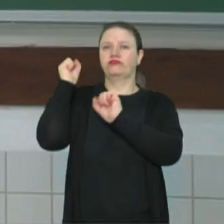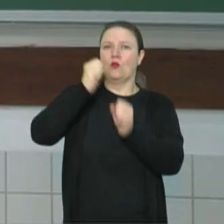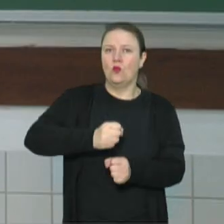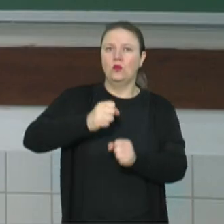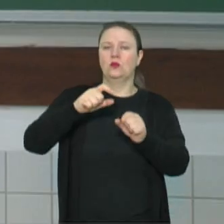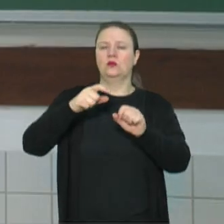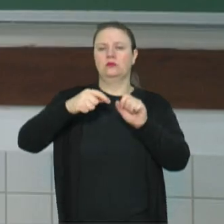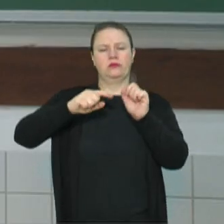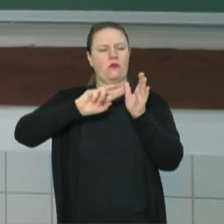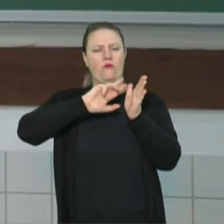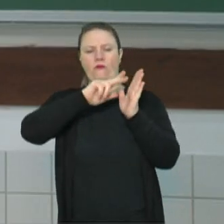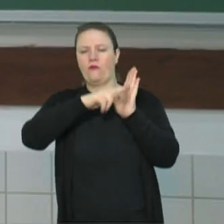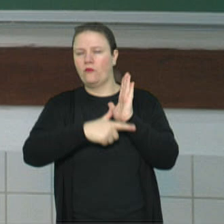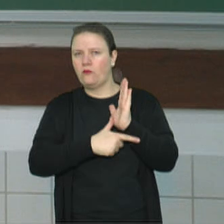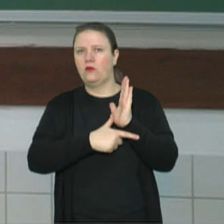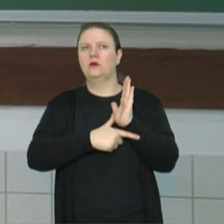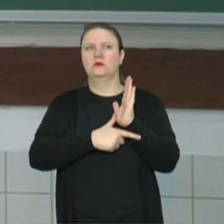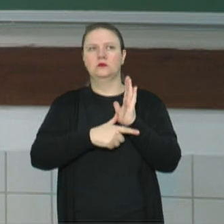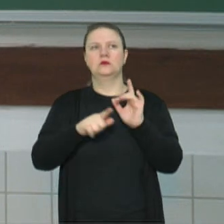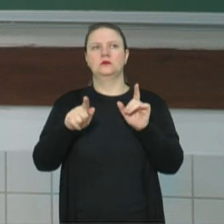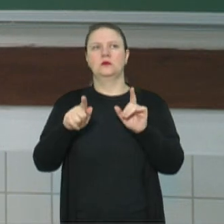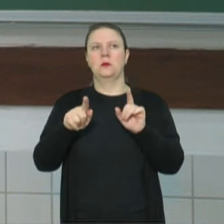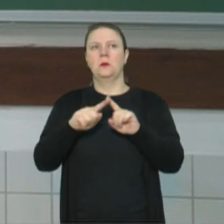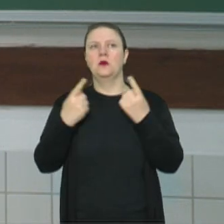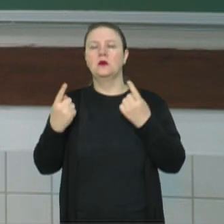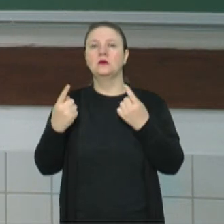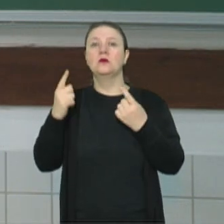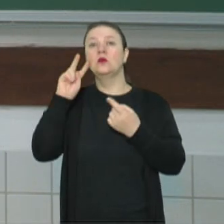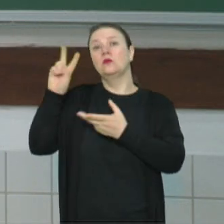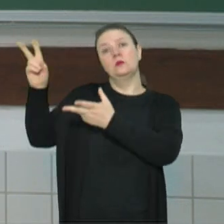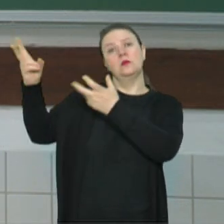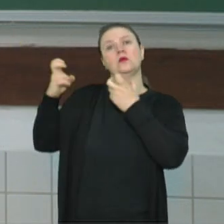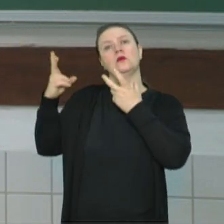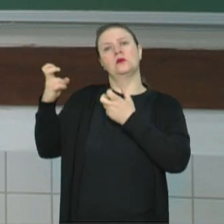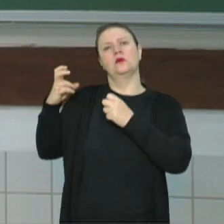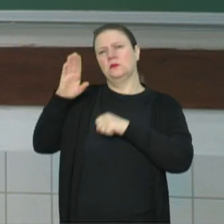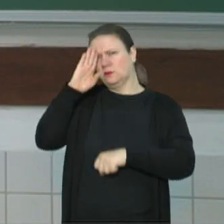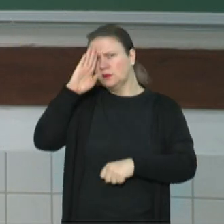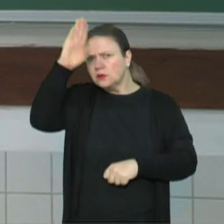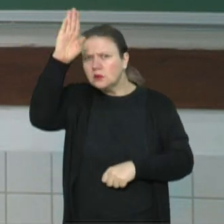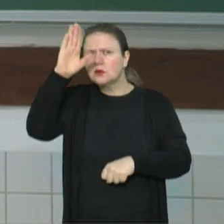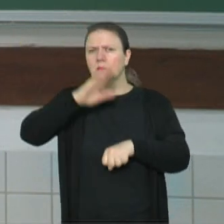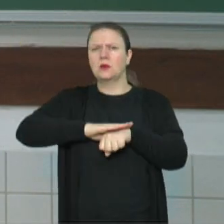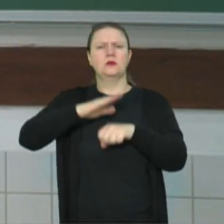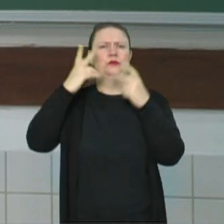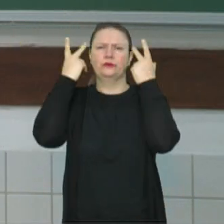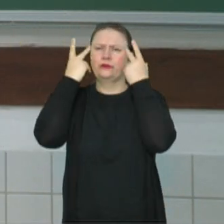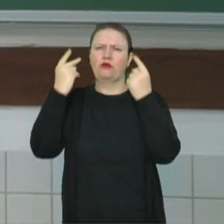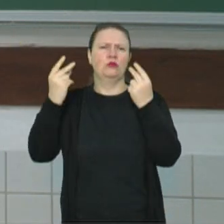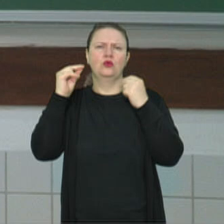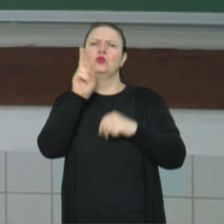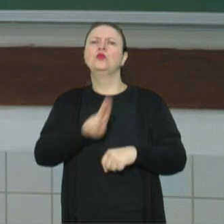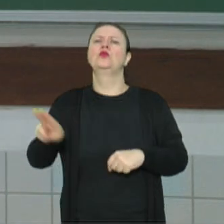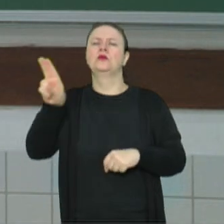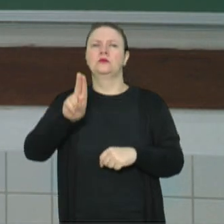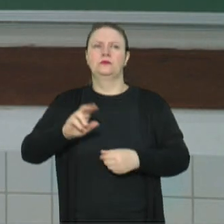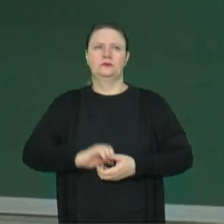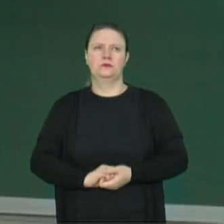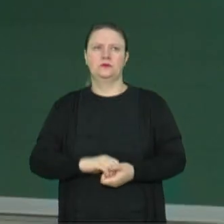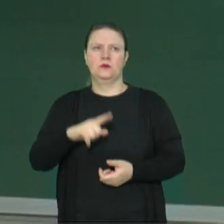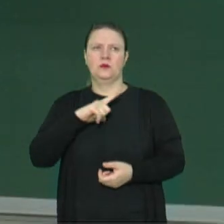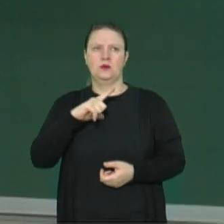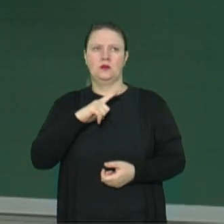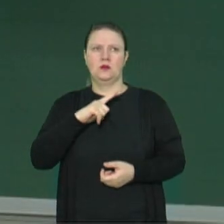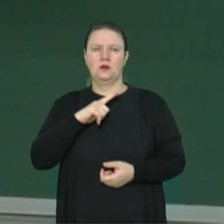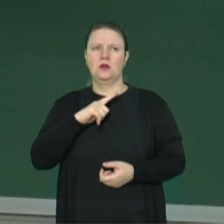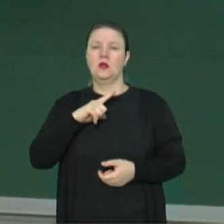São vários golpes, são muitos golpes, né? Nós vamos retratar aqui os principais, os mais comuns, né, os mais utilizados. Então, nós temos